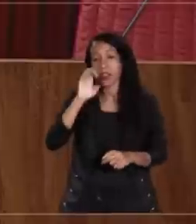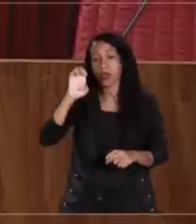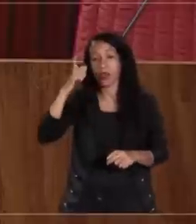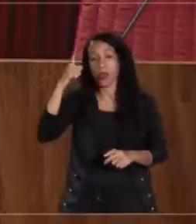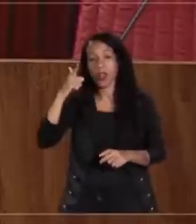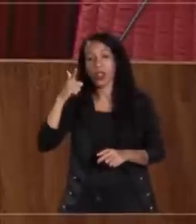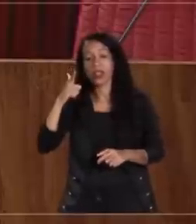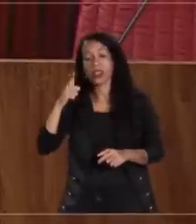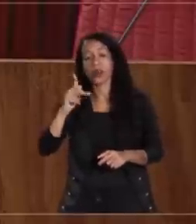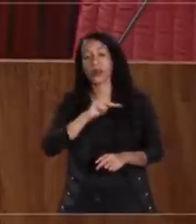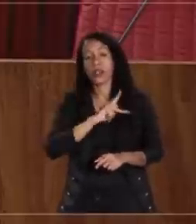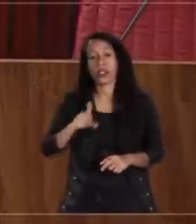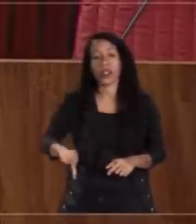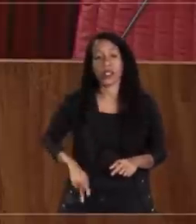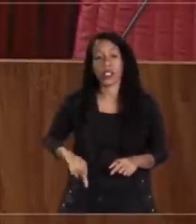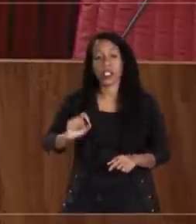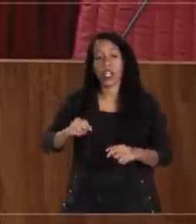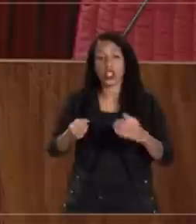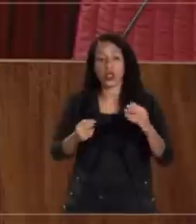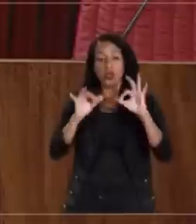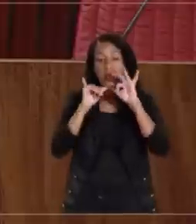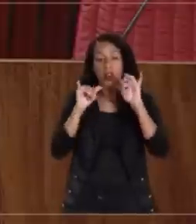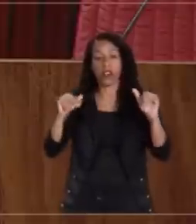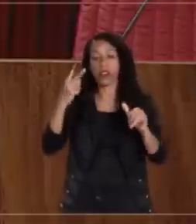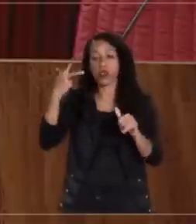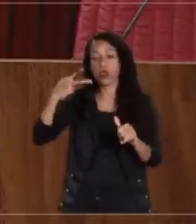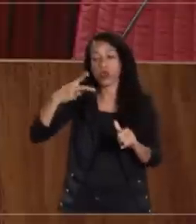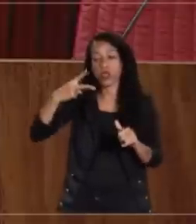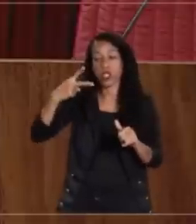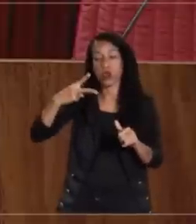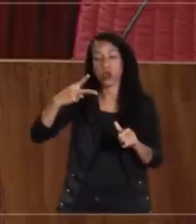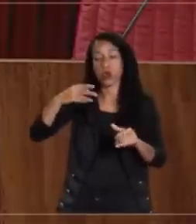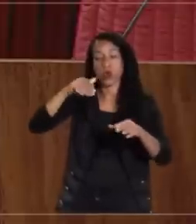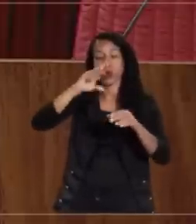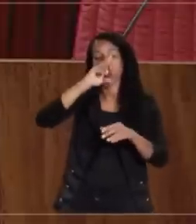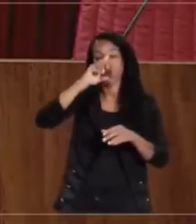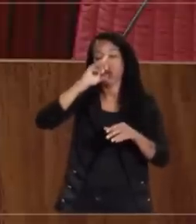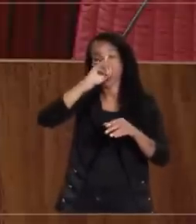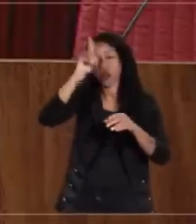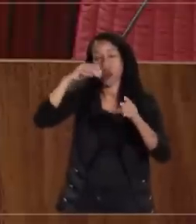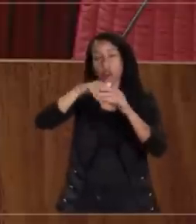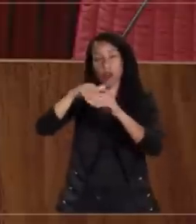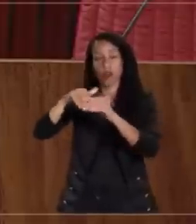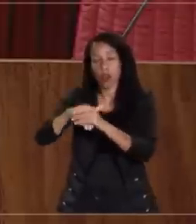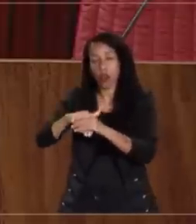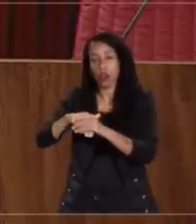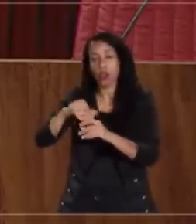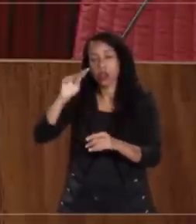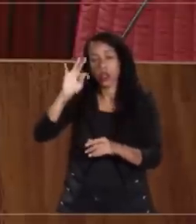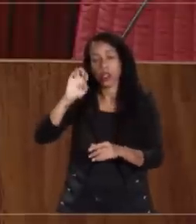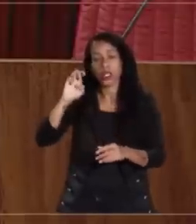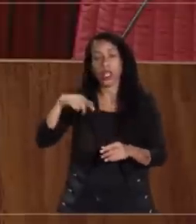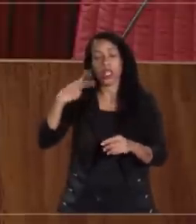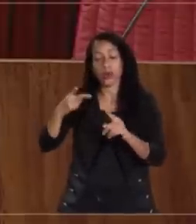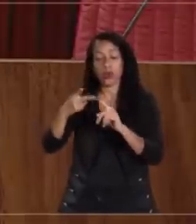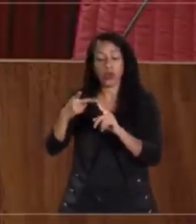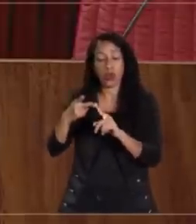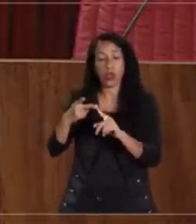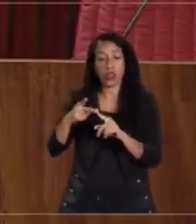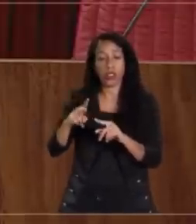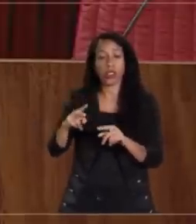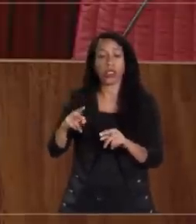presidente, no dia 2 de outubro, após a proclamação do segundo turno pelo TSE, e 2, pronunciamento público após o segundo turno ocorrido